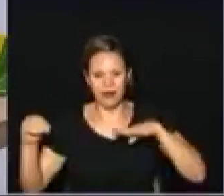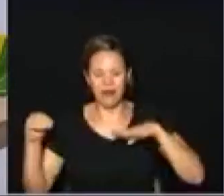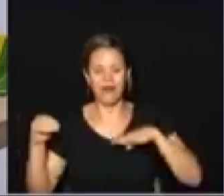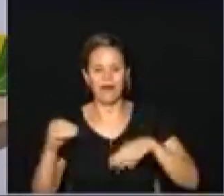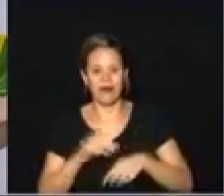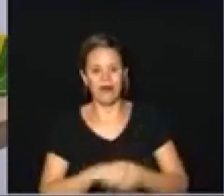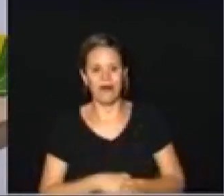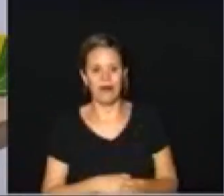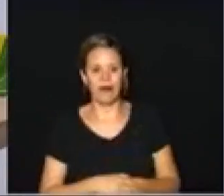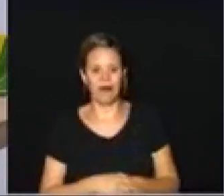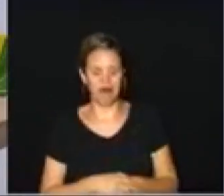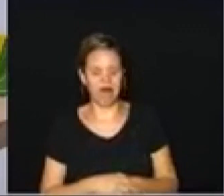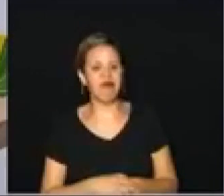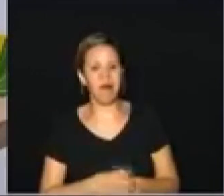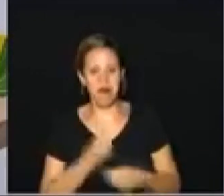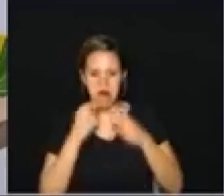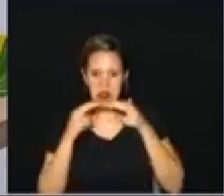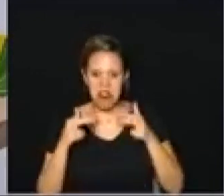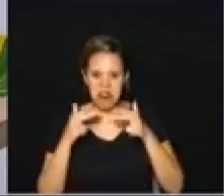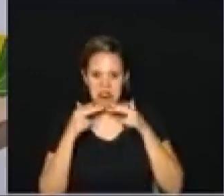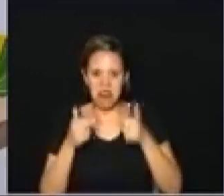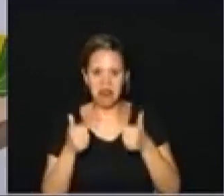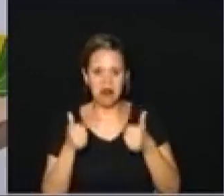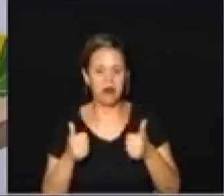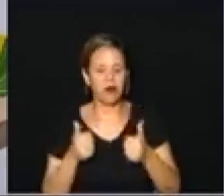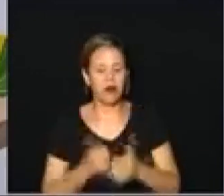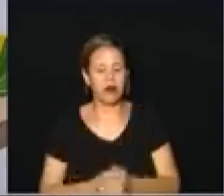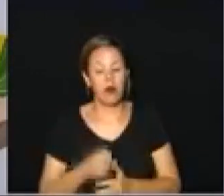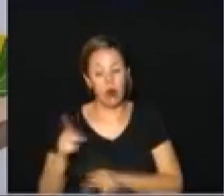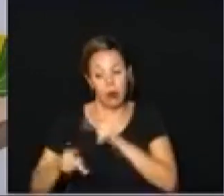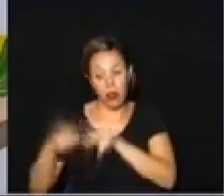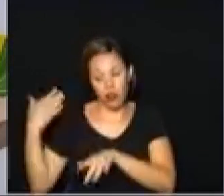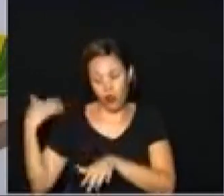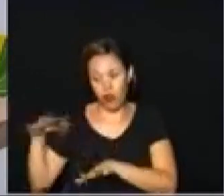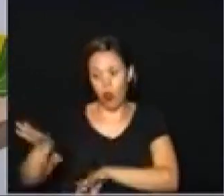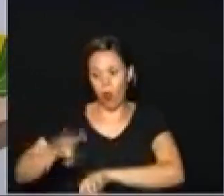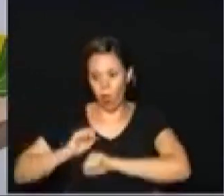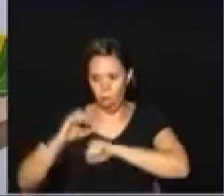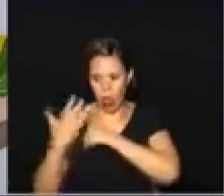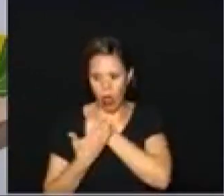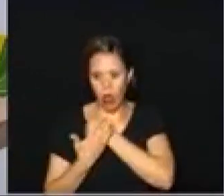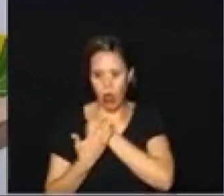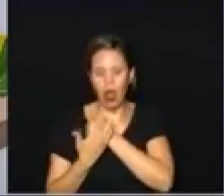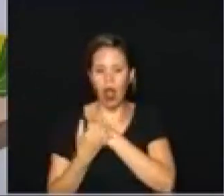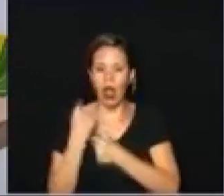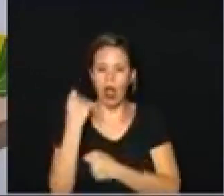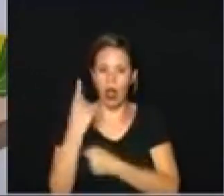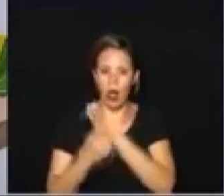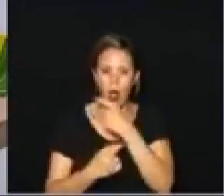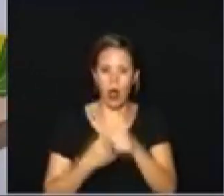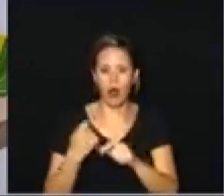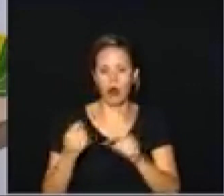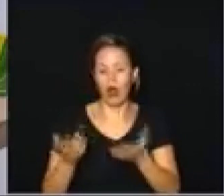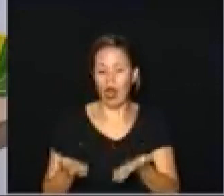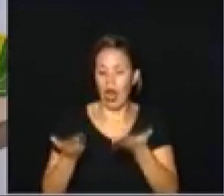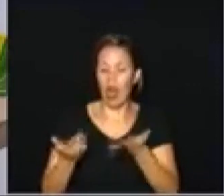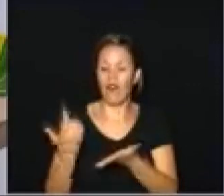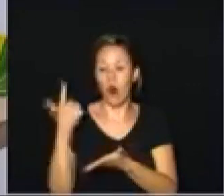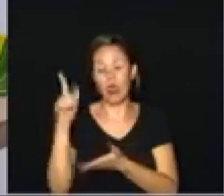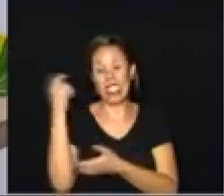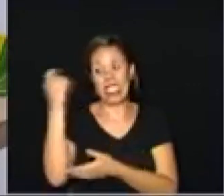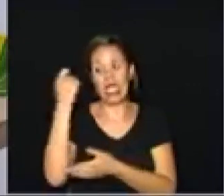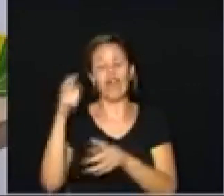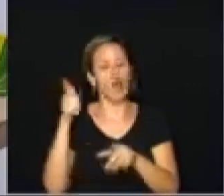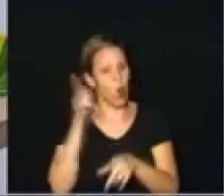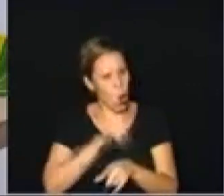recuperadas. Uma boa notícia. Pessoas que tiveram a Covid, algumas em grau menor, outras maior,